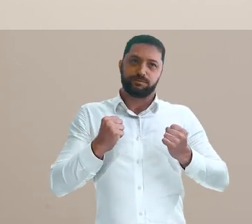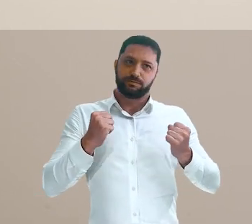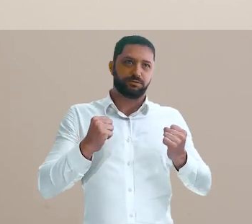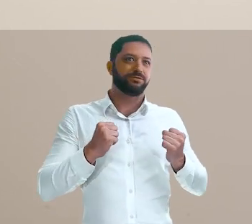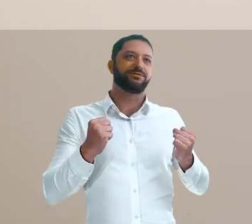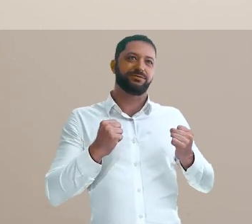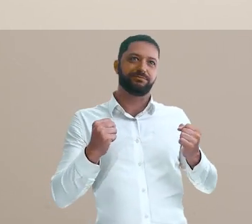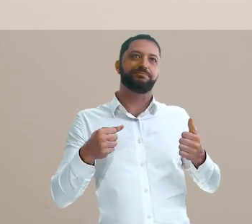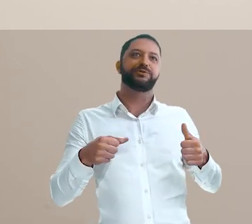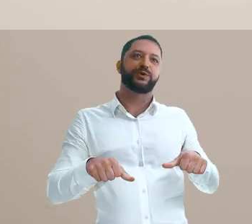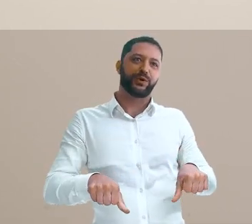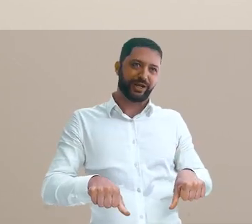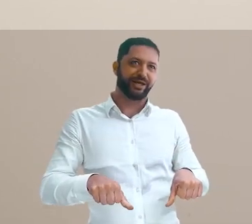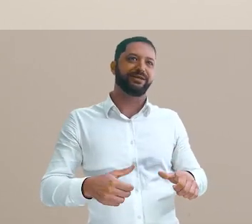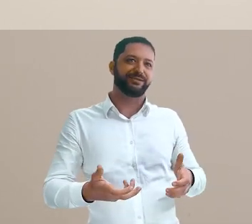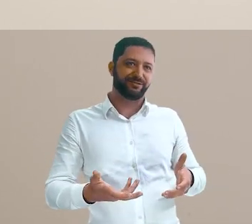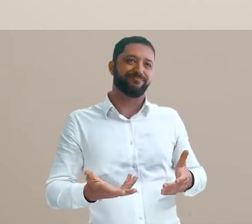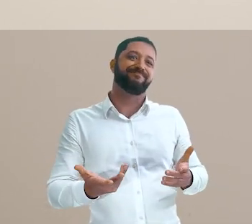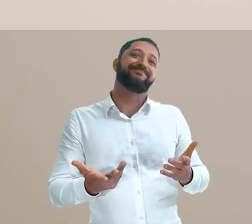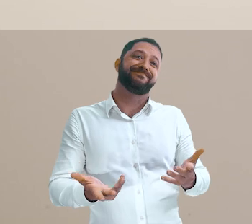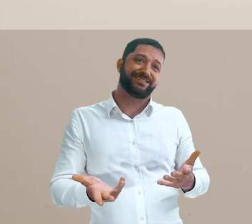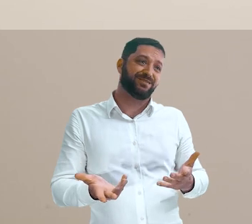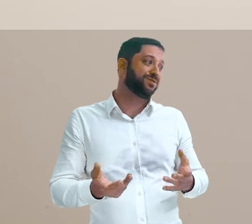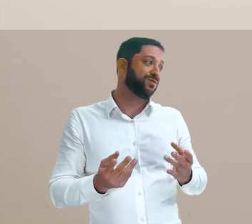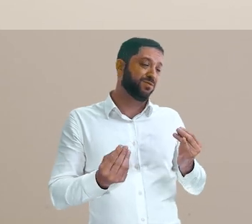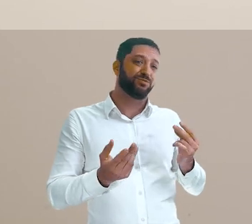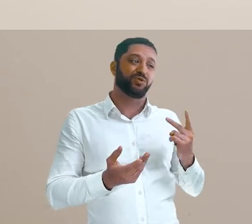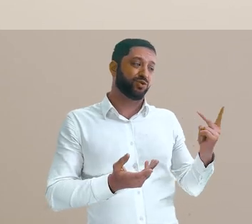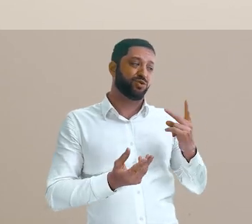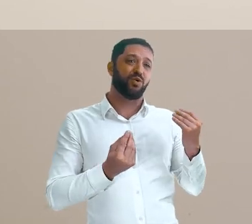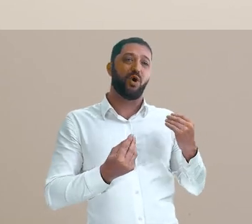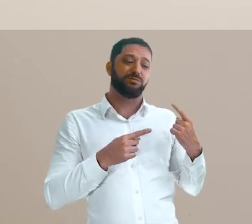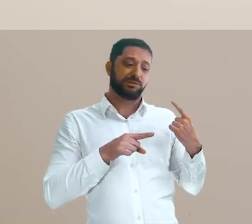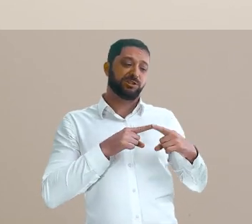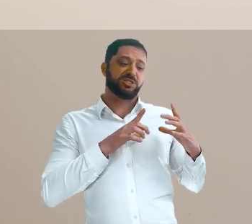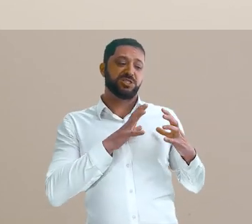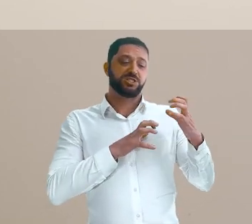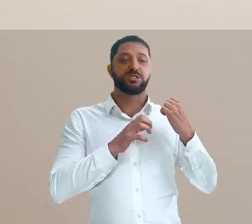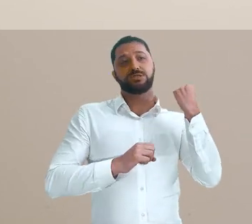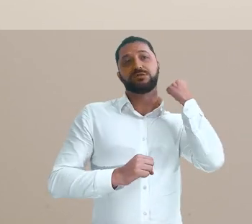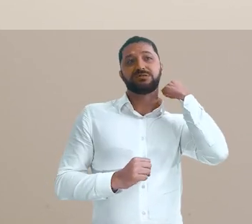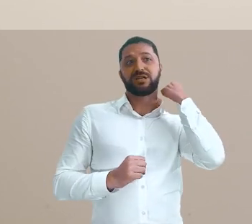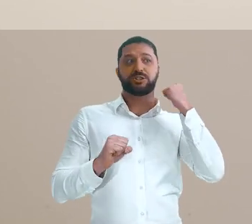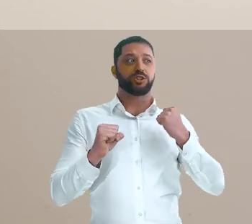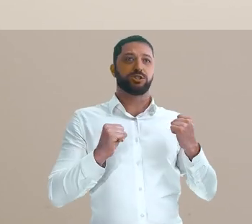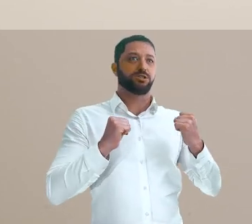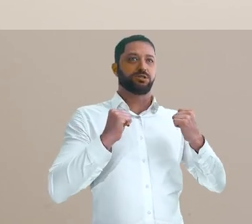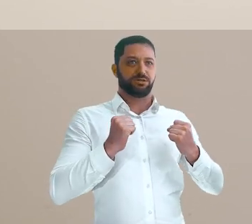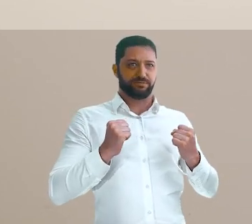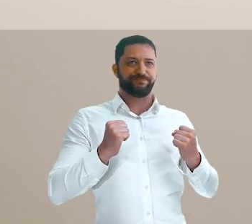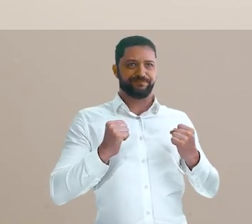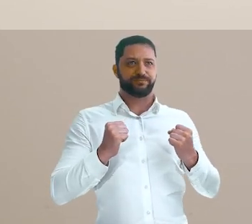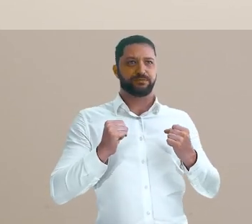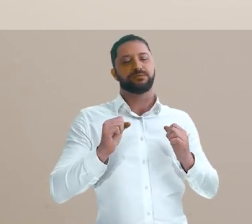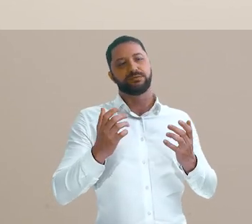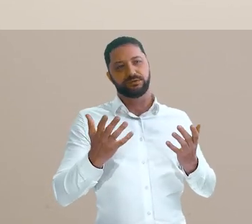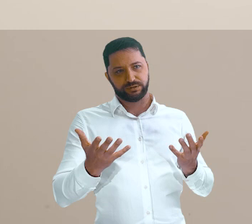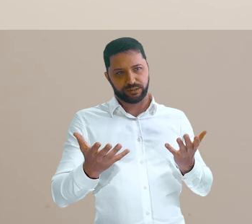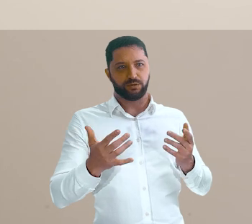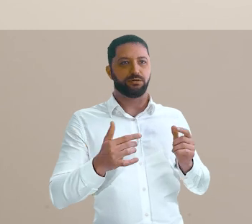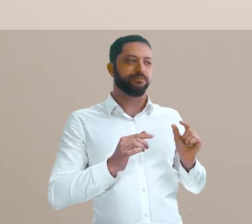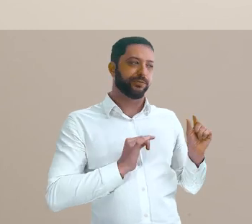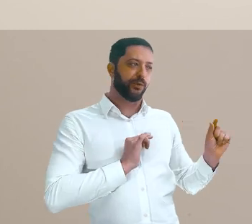que nós temos, ele vai também crescer. E aí fica ruim para os dois, fica um nível de estresse muito grande.